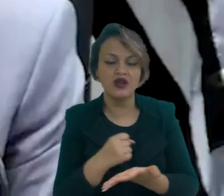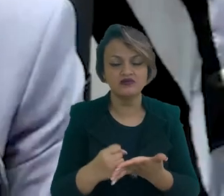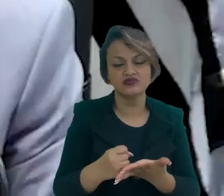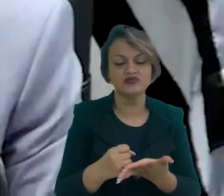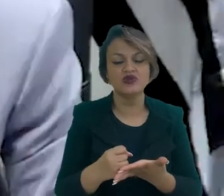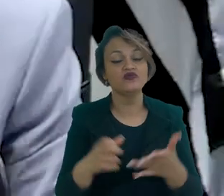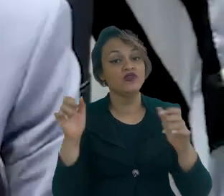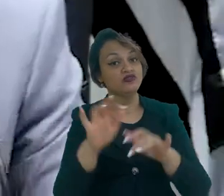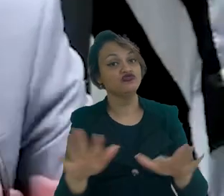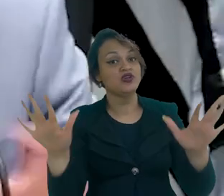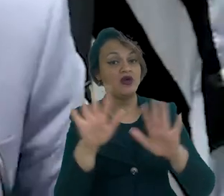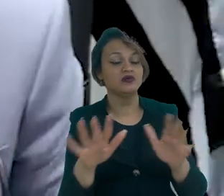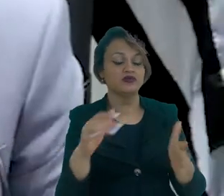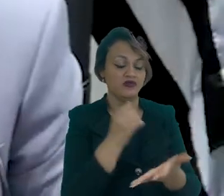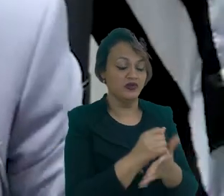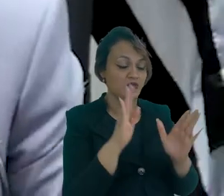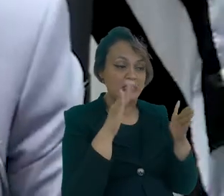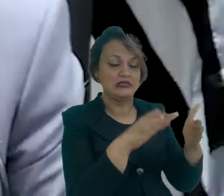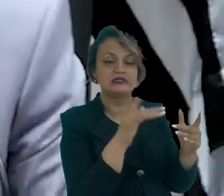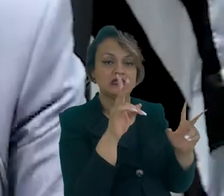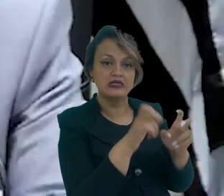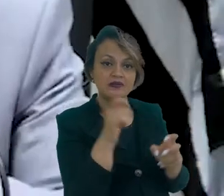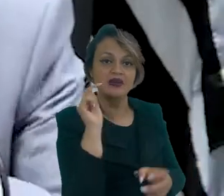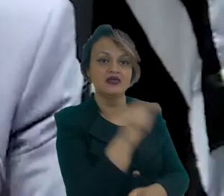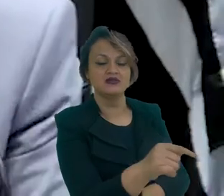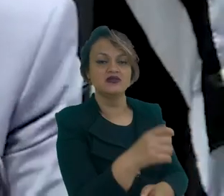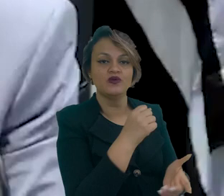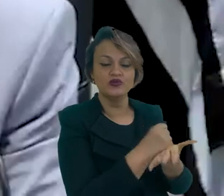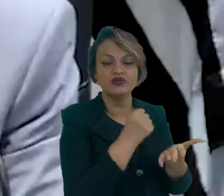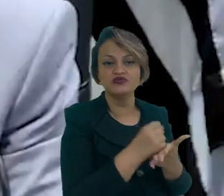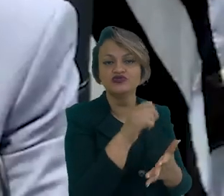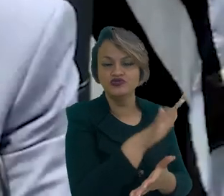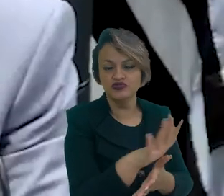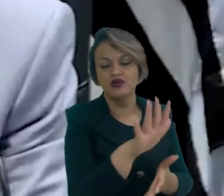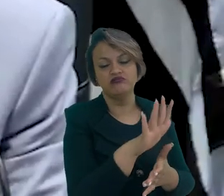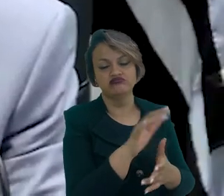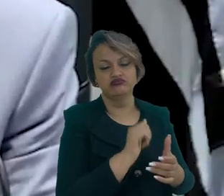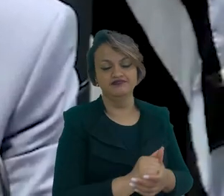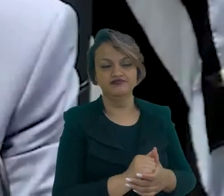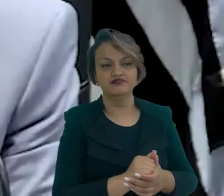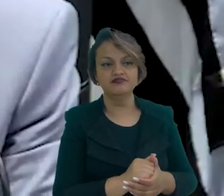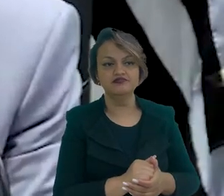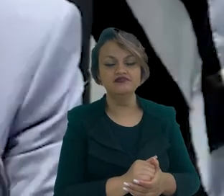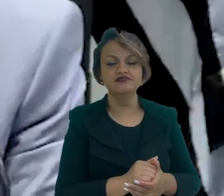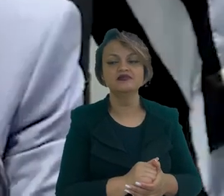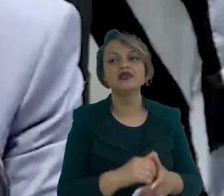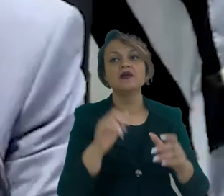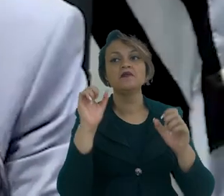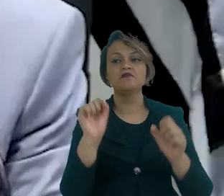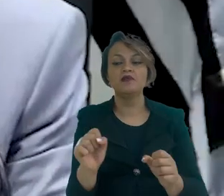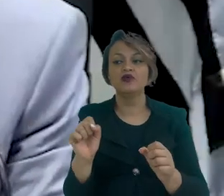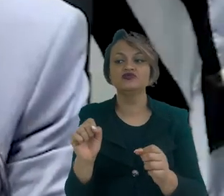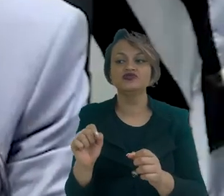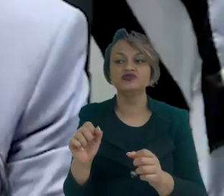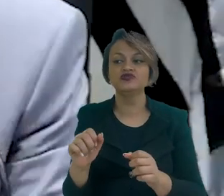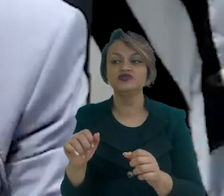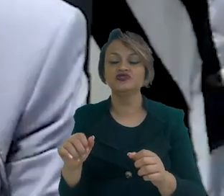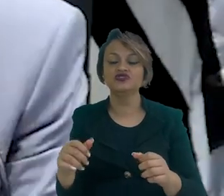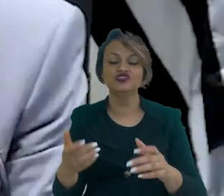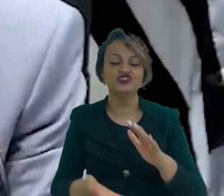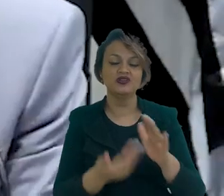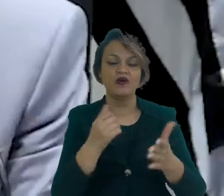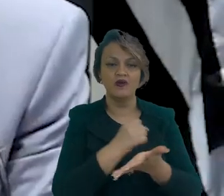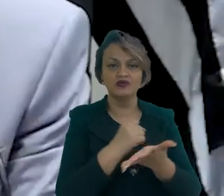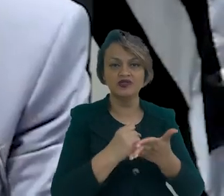cada vez mais e aos contratos não tô generalizando tô falando desse ponto específico contrato empresariais deixamos para outro dia